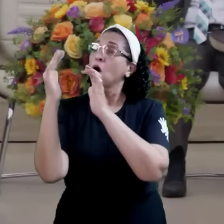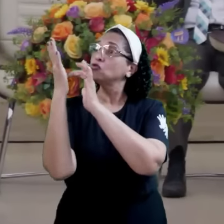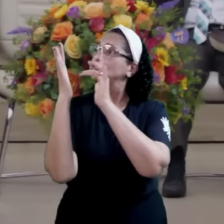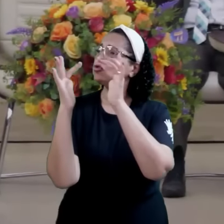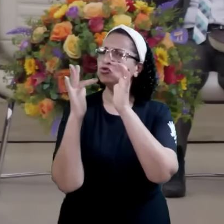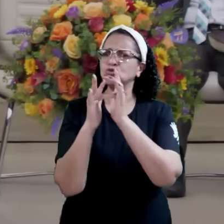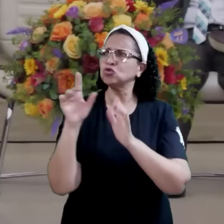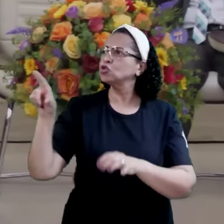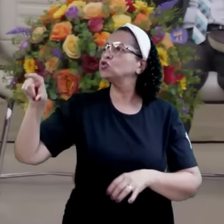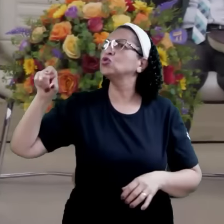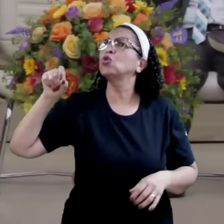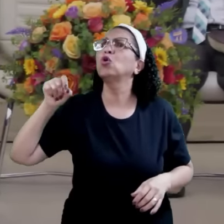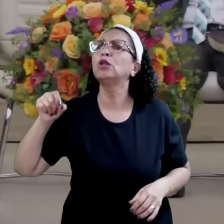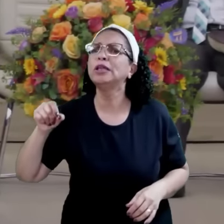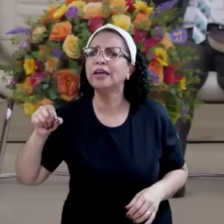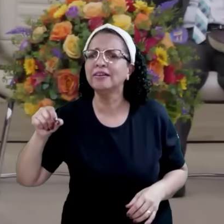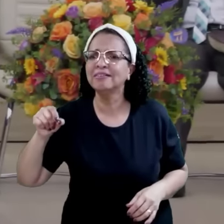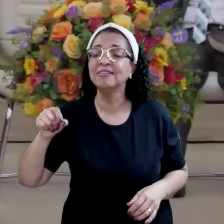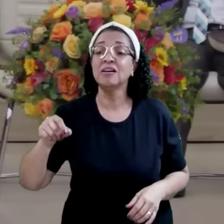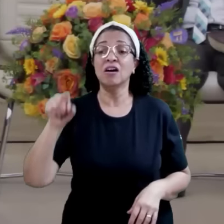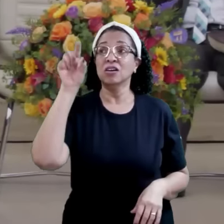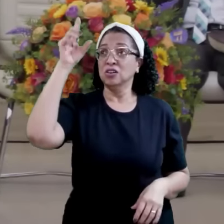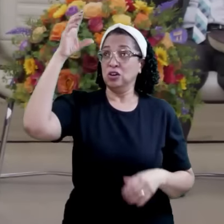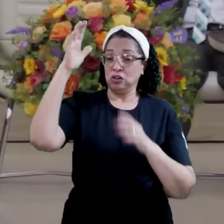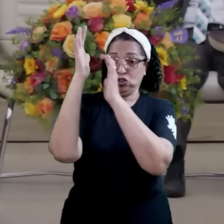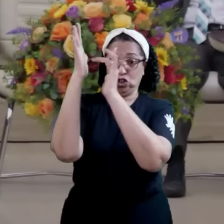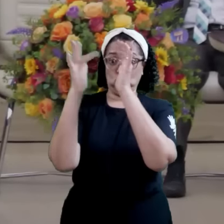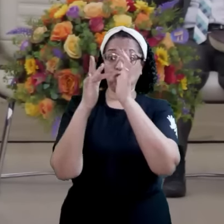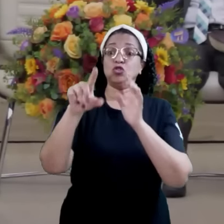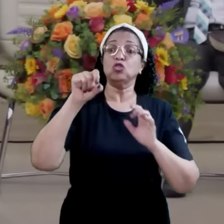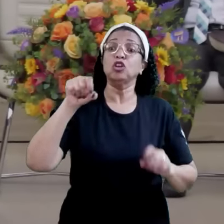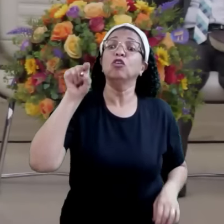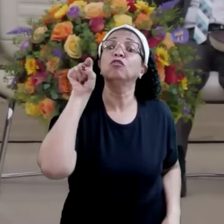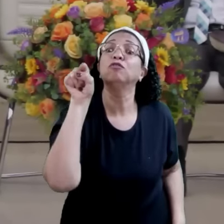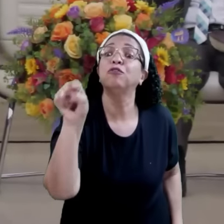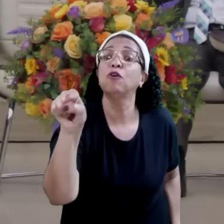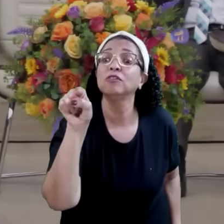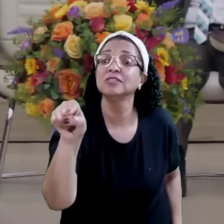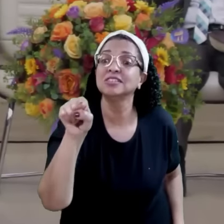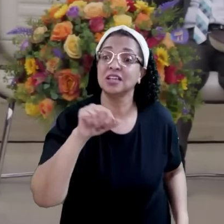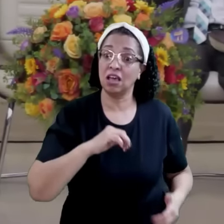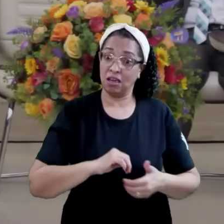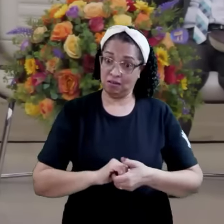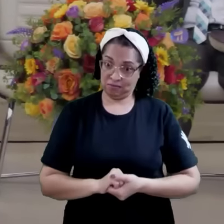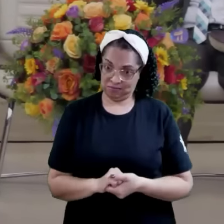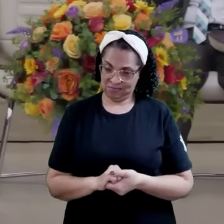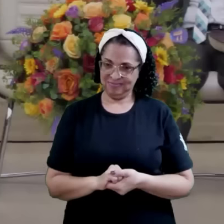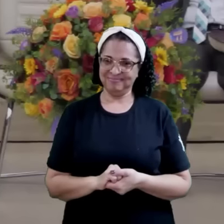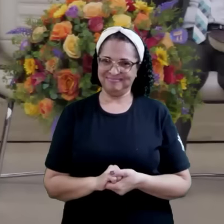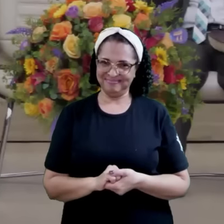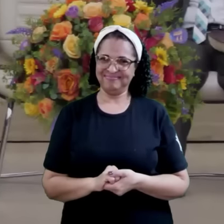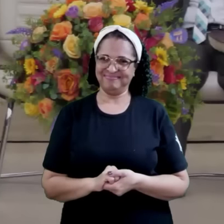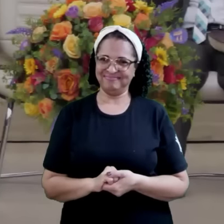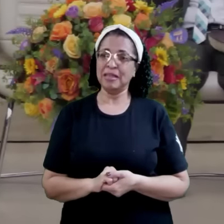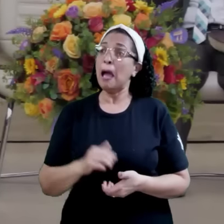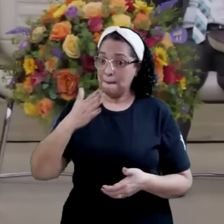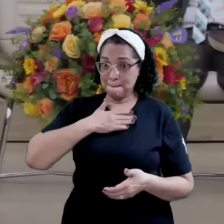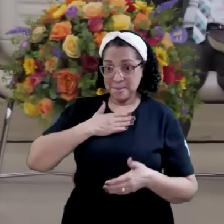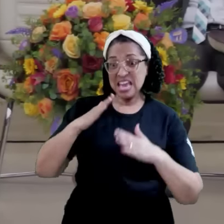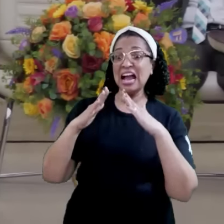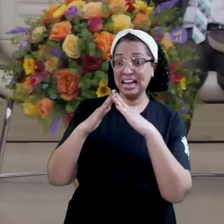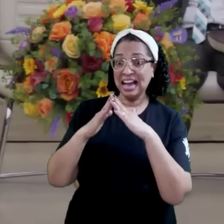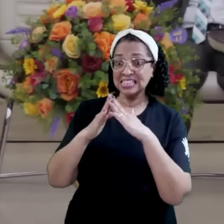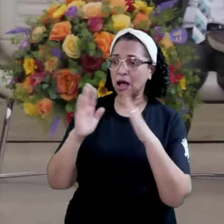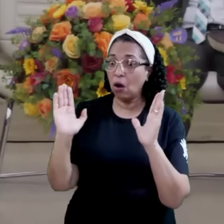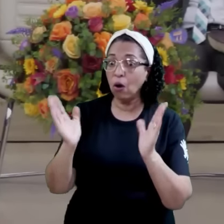critica e escolheu a mim não escolheu quem maneia a cabeça contra mim nas minhas costas e escolheu a mim é na minha casa é na minha casa